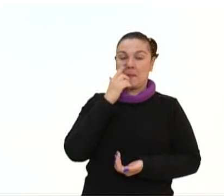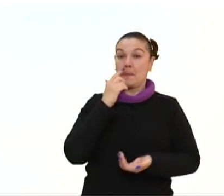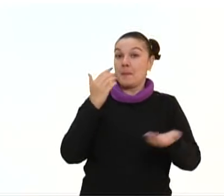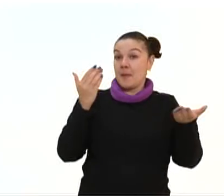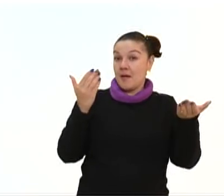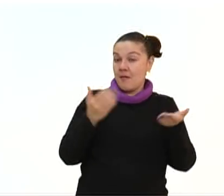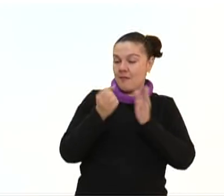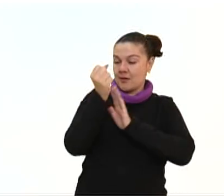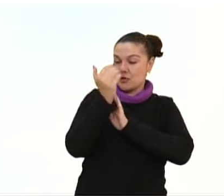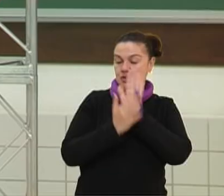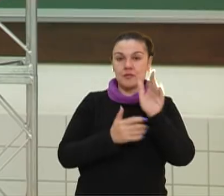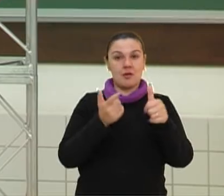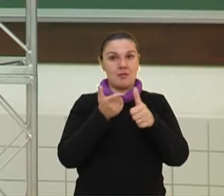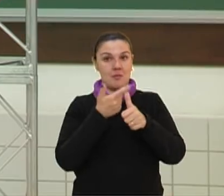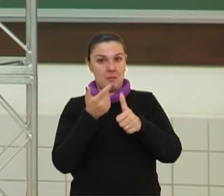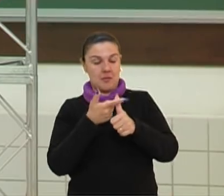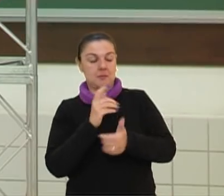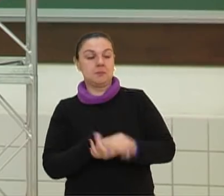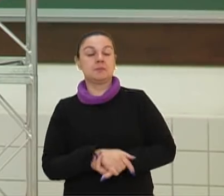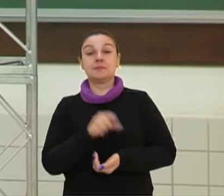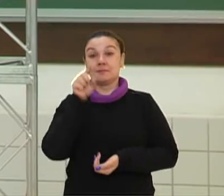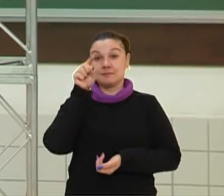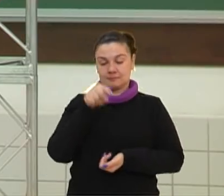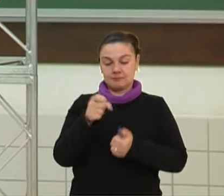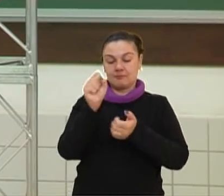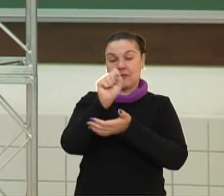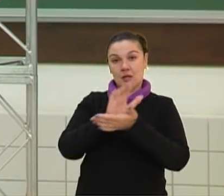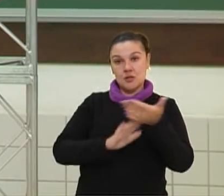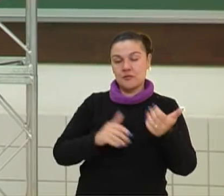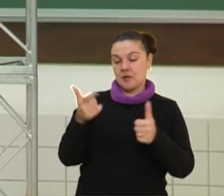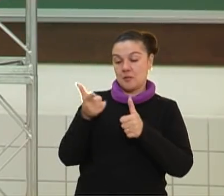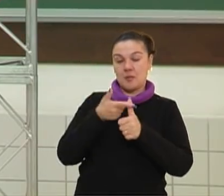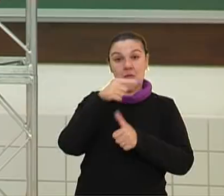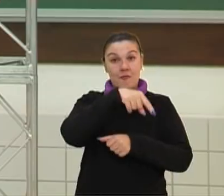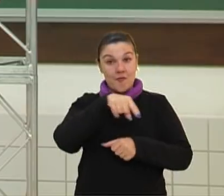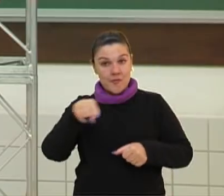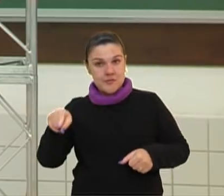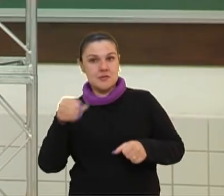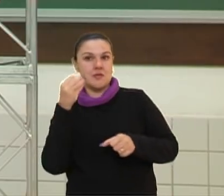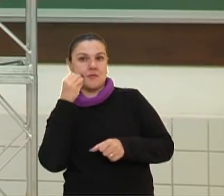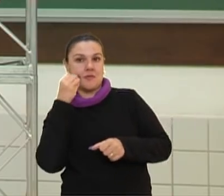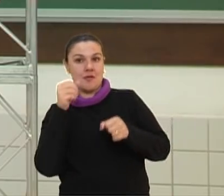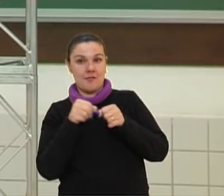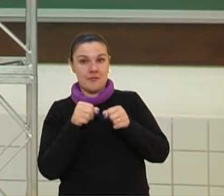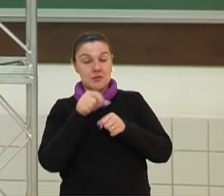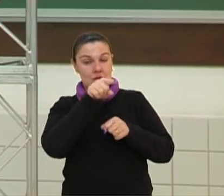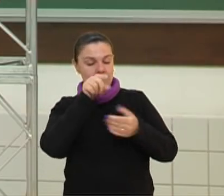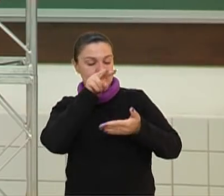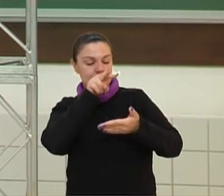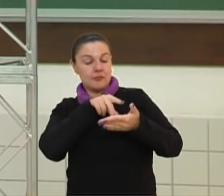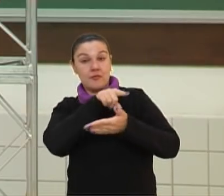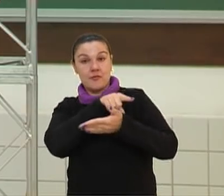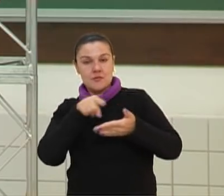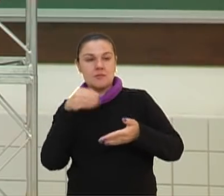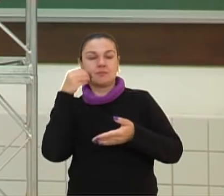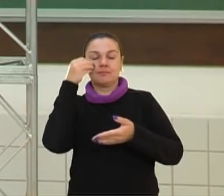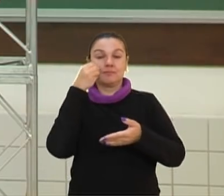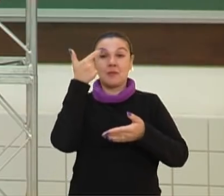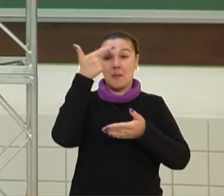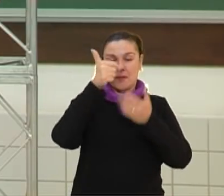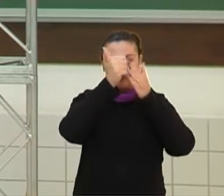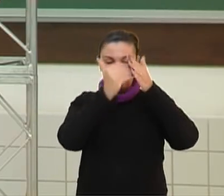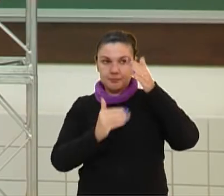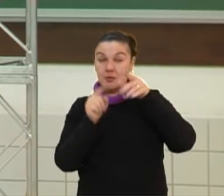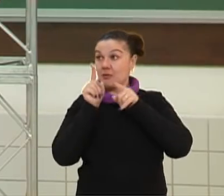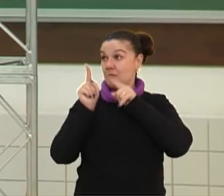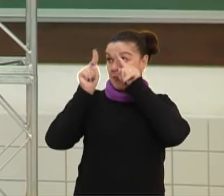E atividade 1. Então, nessa atividade 1, vocês é que vão tentar fazer, tá bom? Então, eu vou fazer a leitura e vocês vão fazer o mesmo processo que a